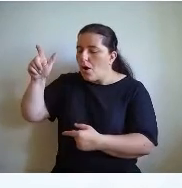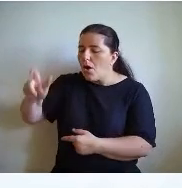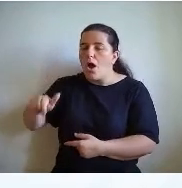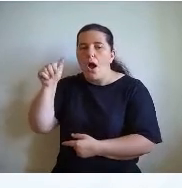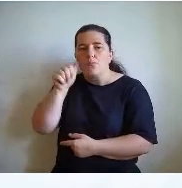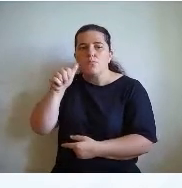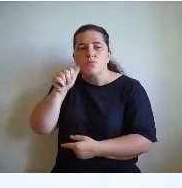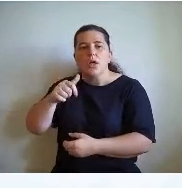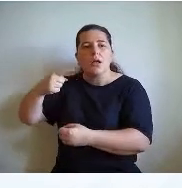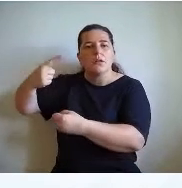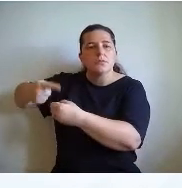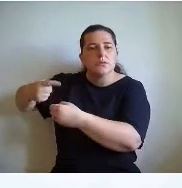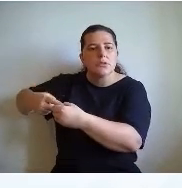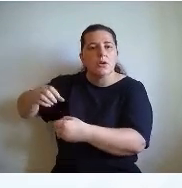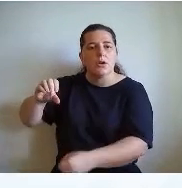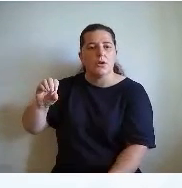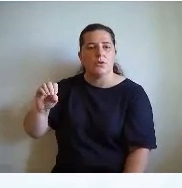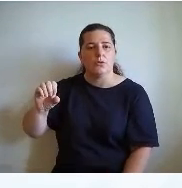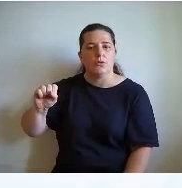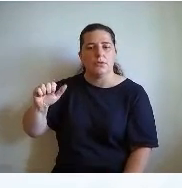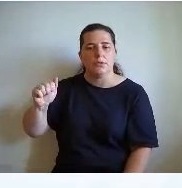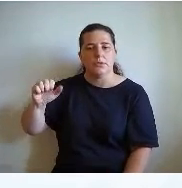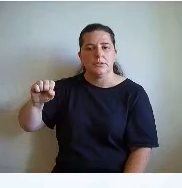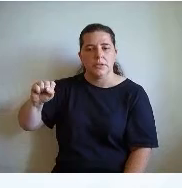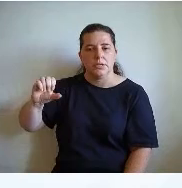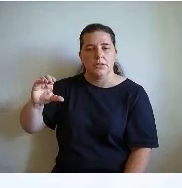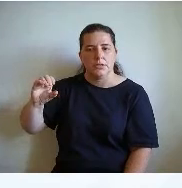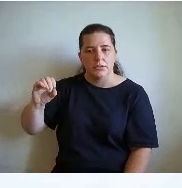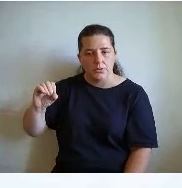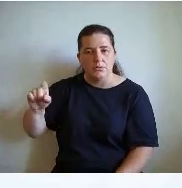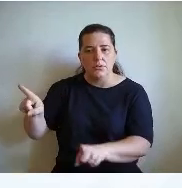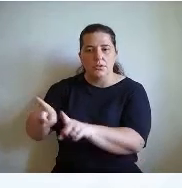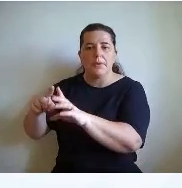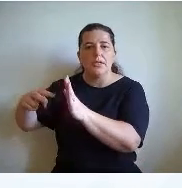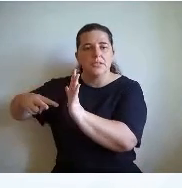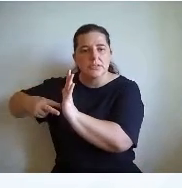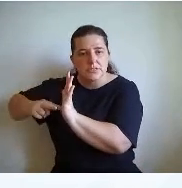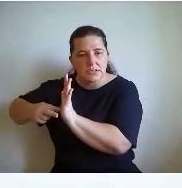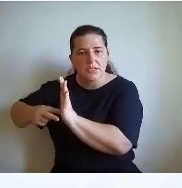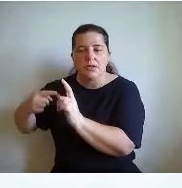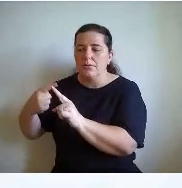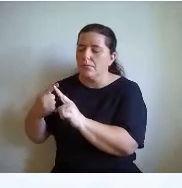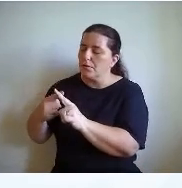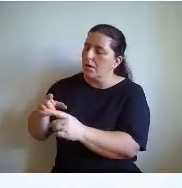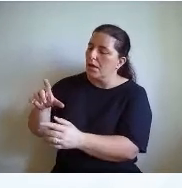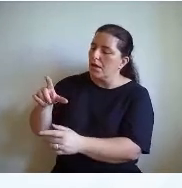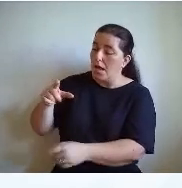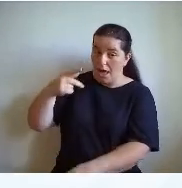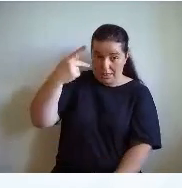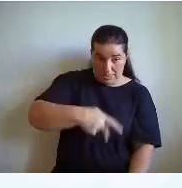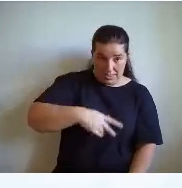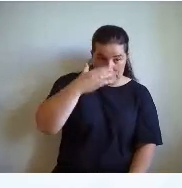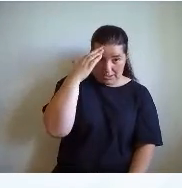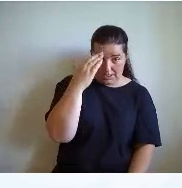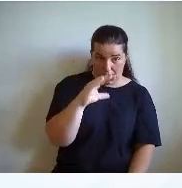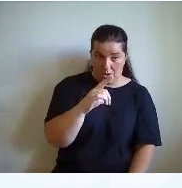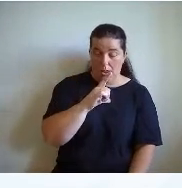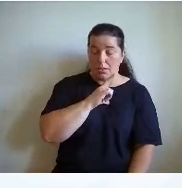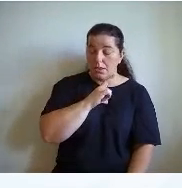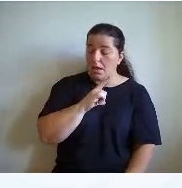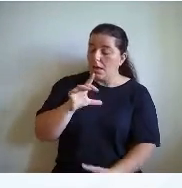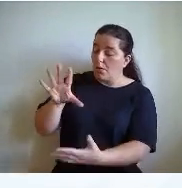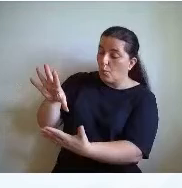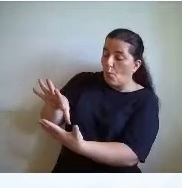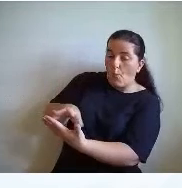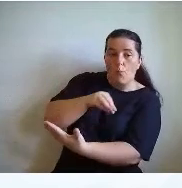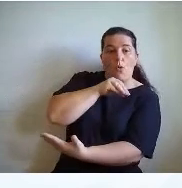de Osasco, que, aliás, o nosso aqui só existe porque foi inspirado lá no deles, que já acontecia, já tinha